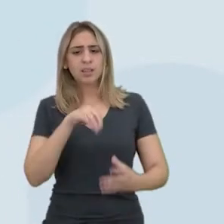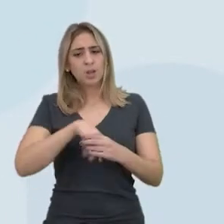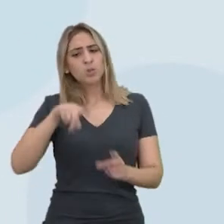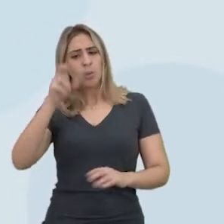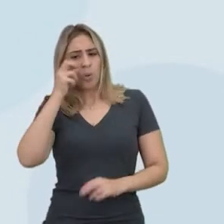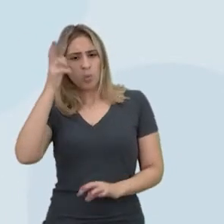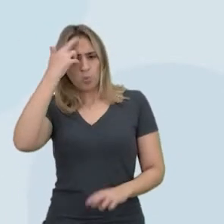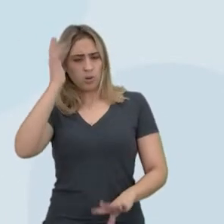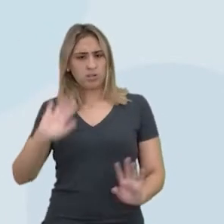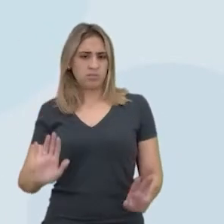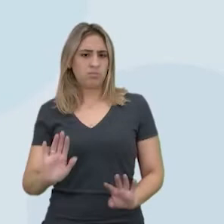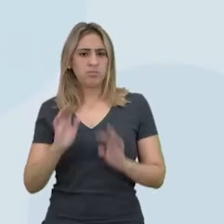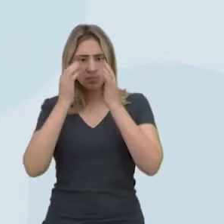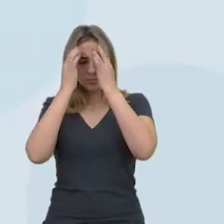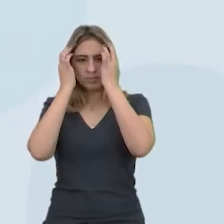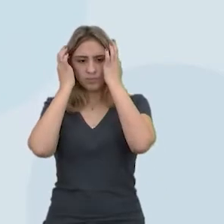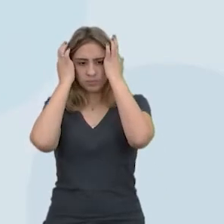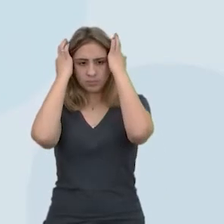cultura.